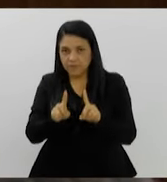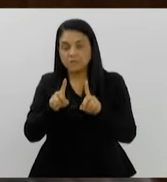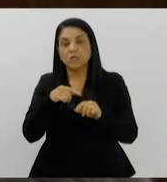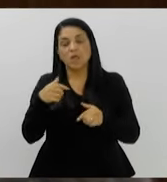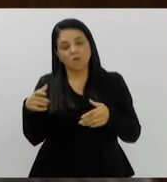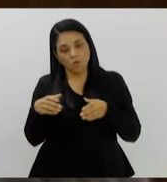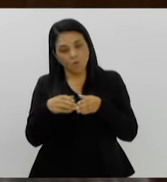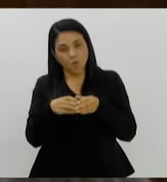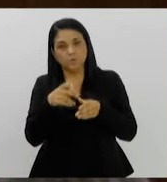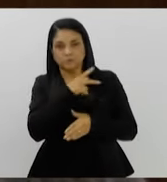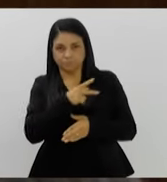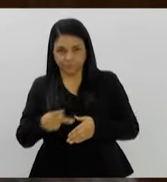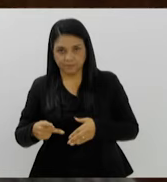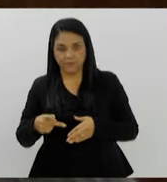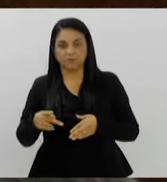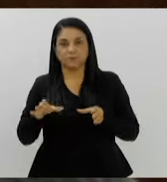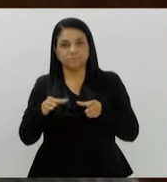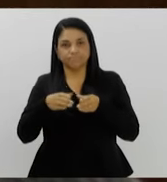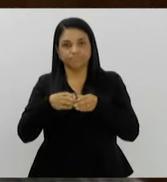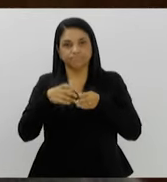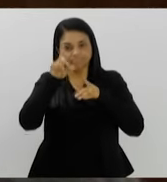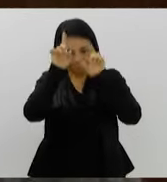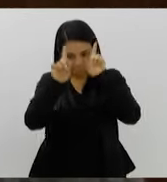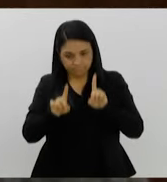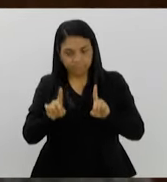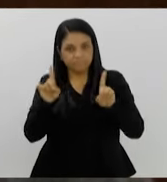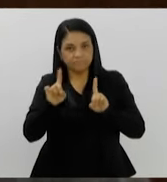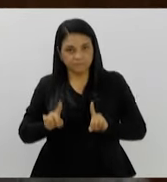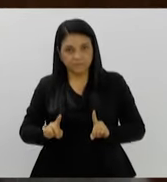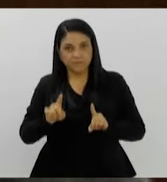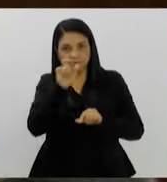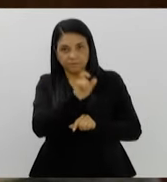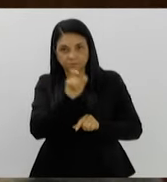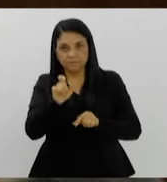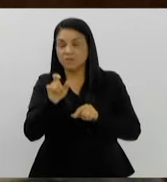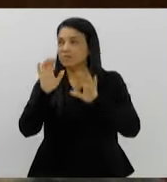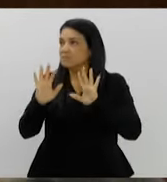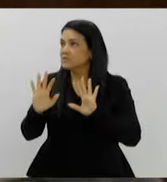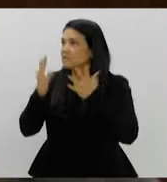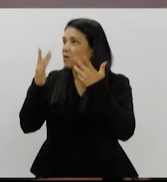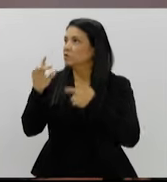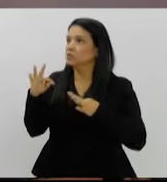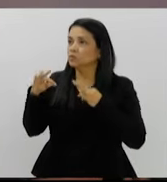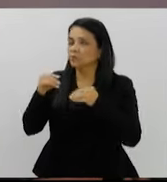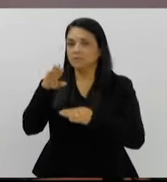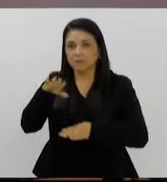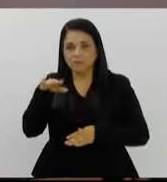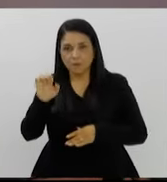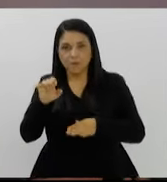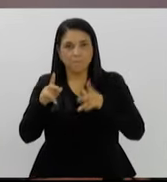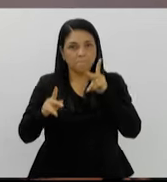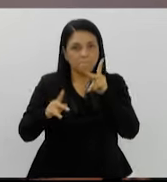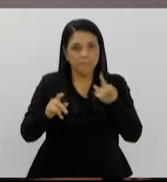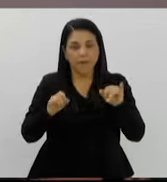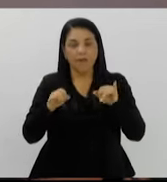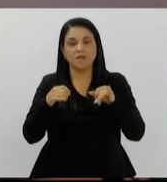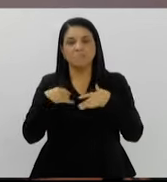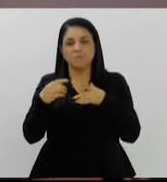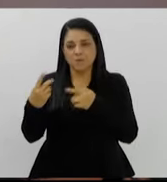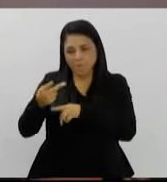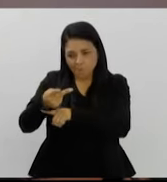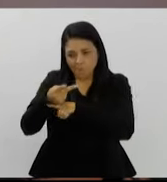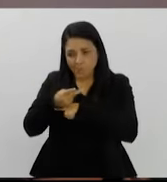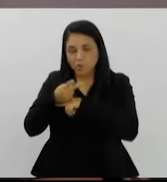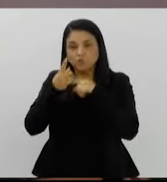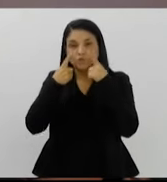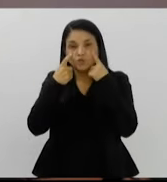presidente desta comissão e aqui Saúdo as mães que estão aqui hoje que todas elas que procuraram pais e mães chorando